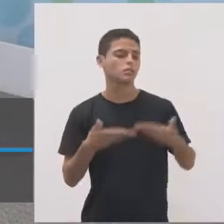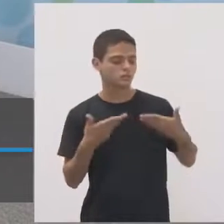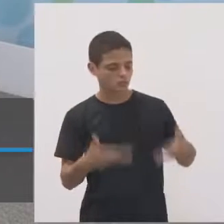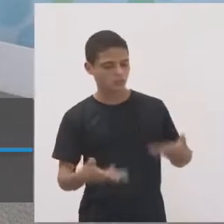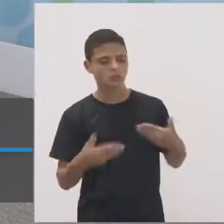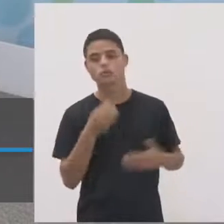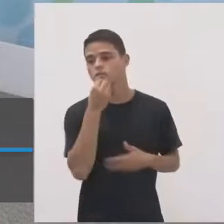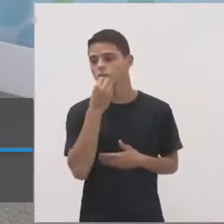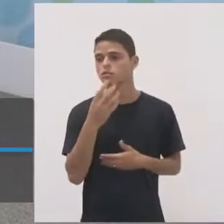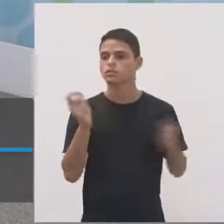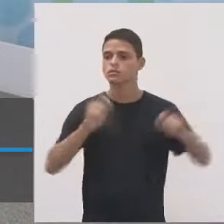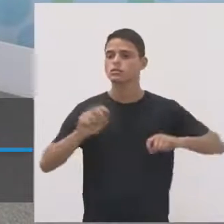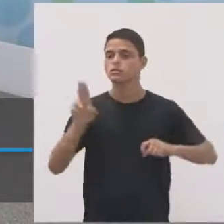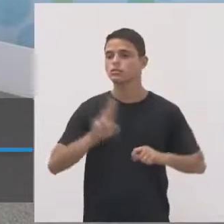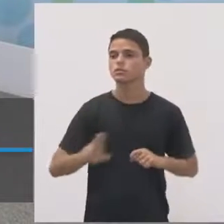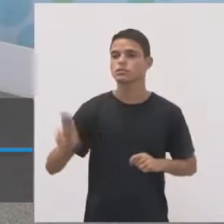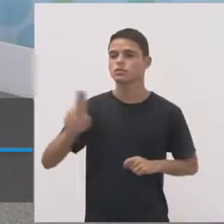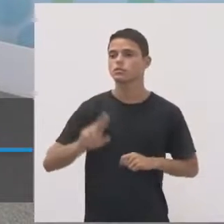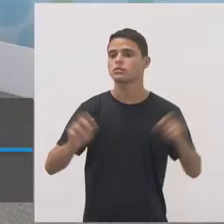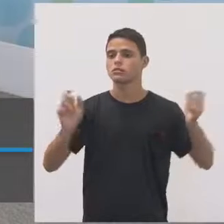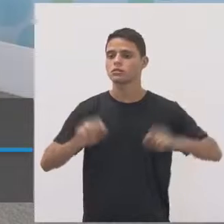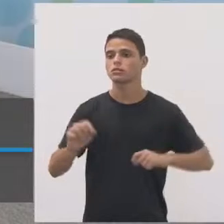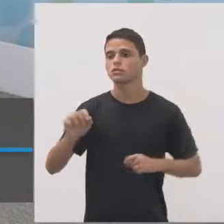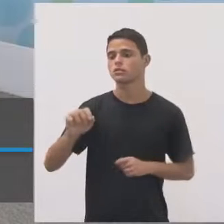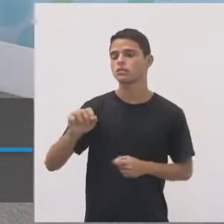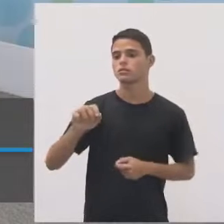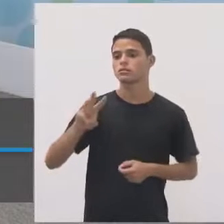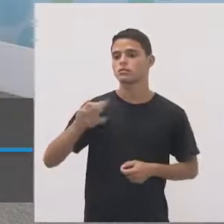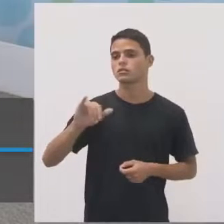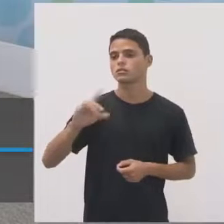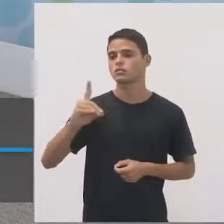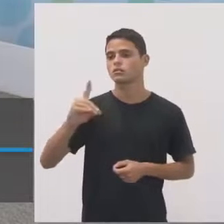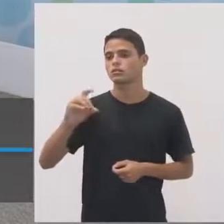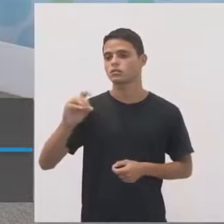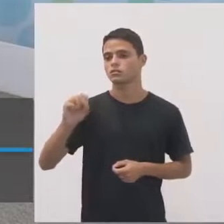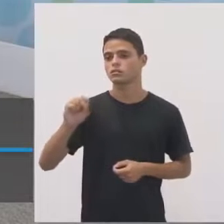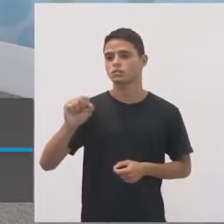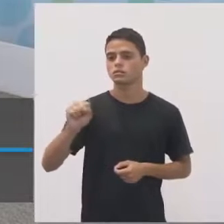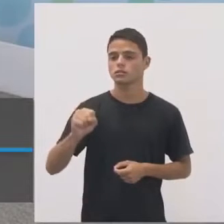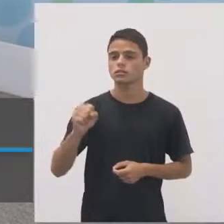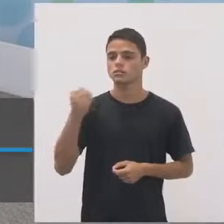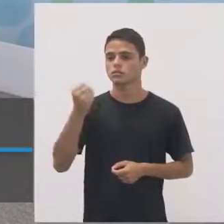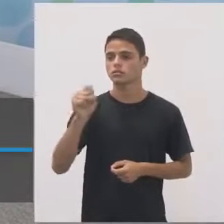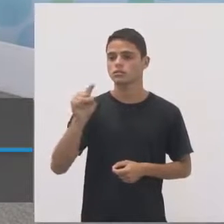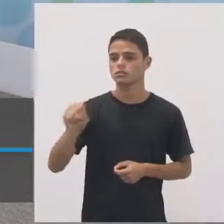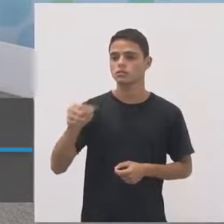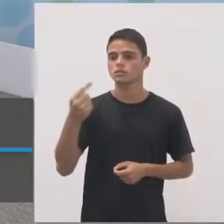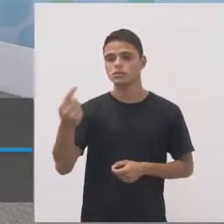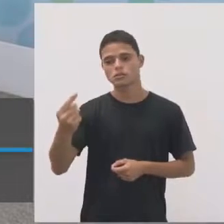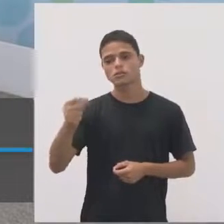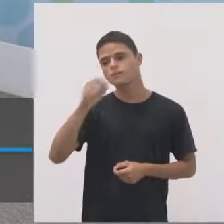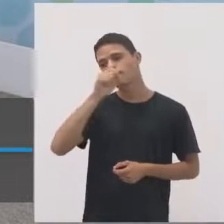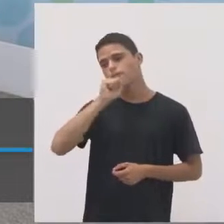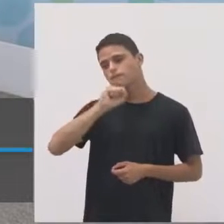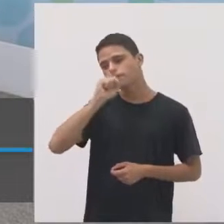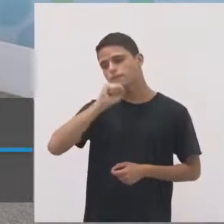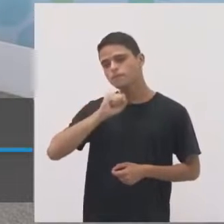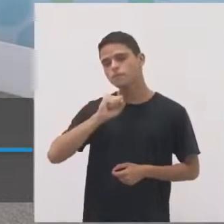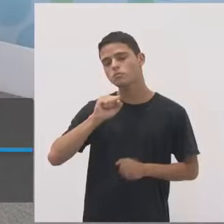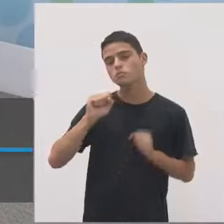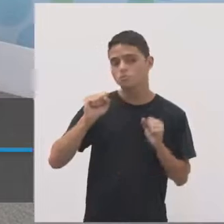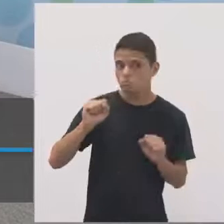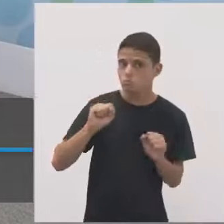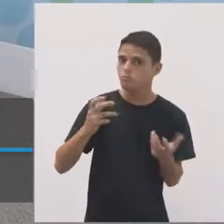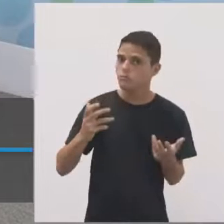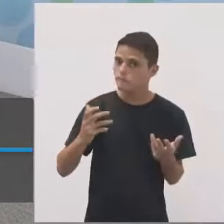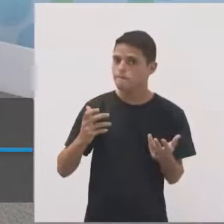tá? Felipe, eu posso usar o Windows XP, o Windows 7, o Windows Vista, são o Windows 8.1, que são Windows mais antigos? É o que a Ana